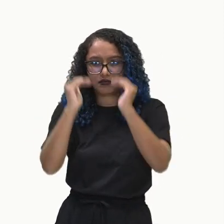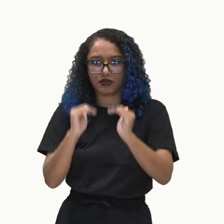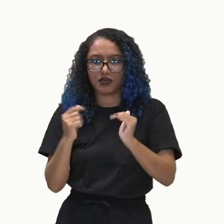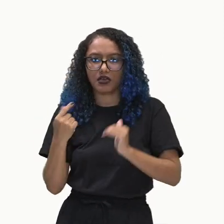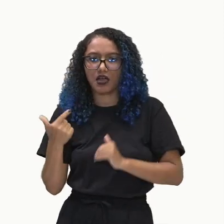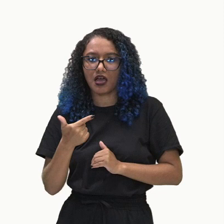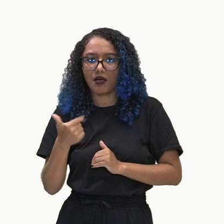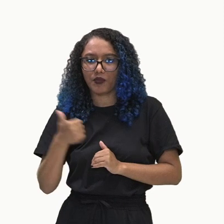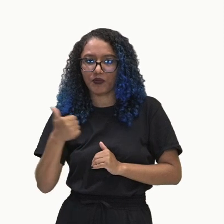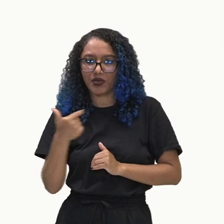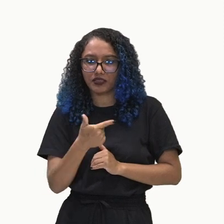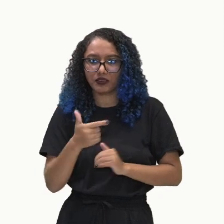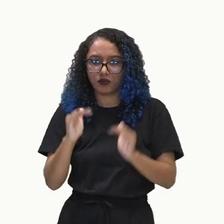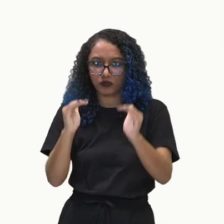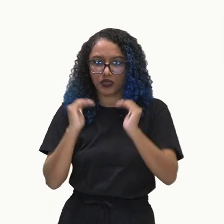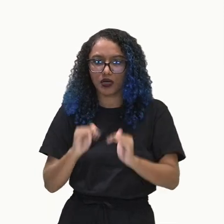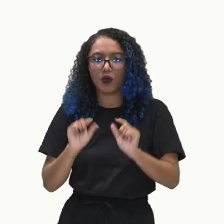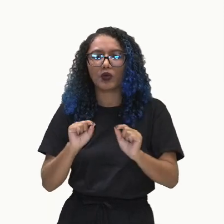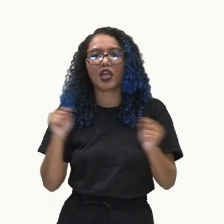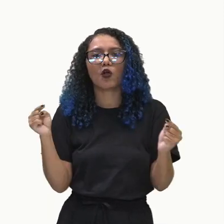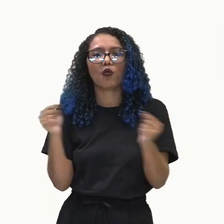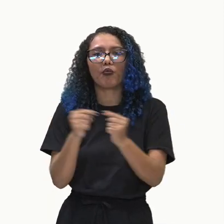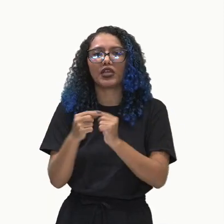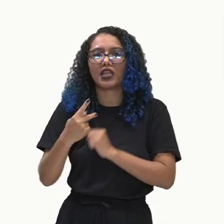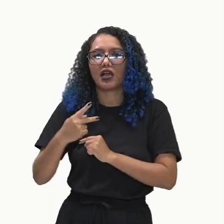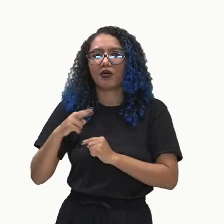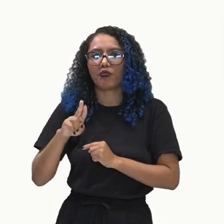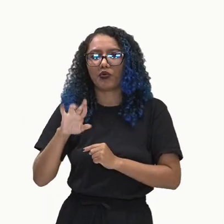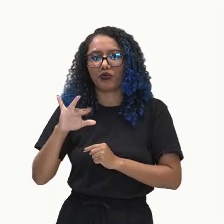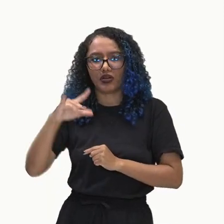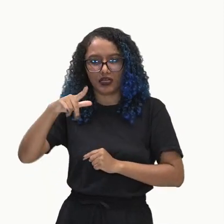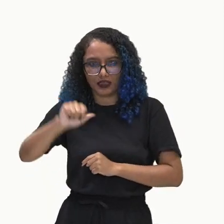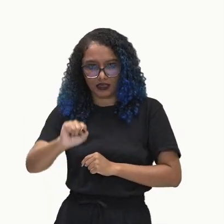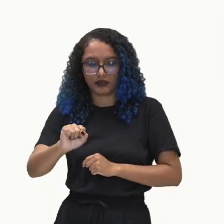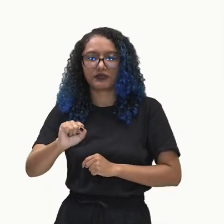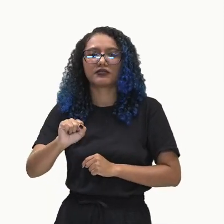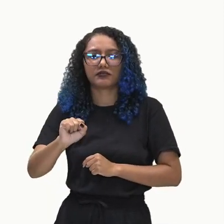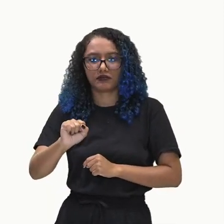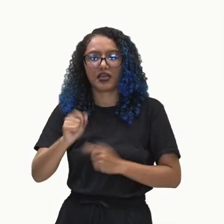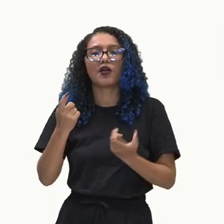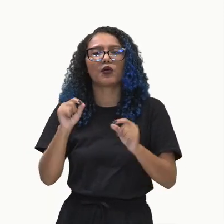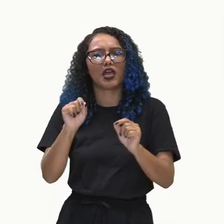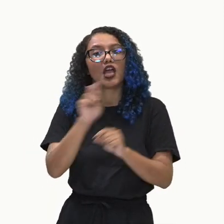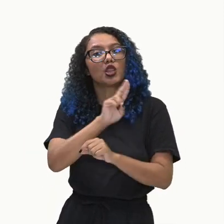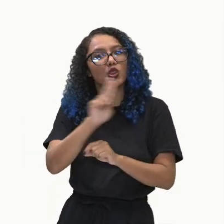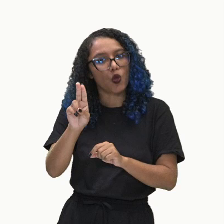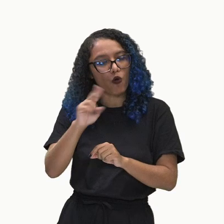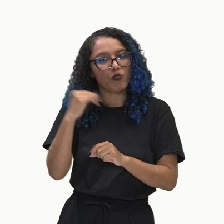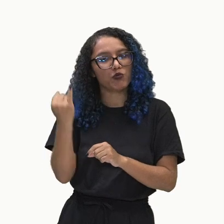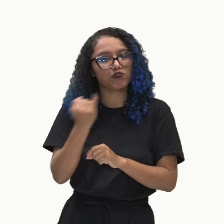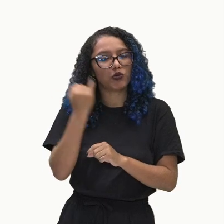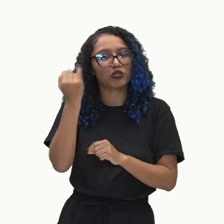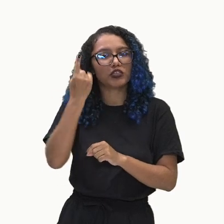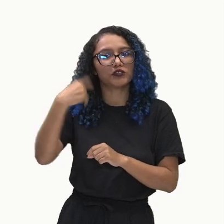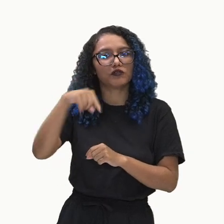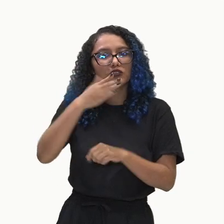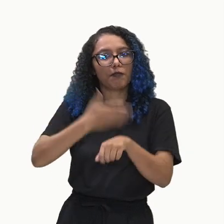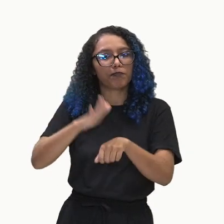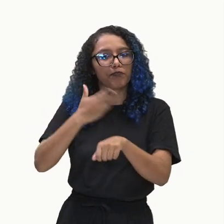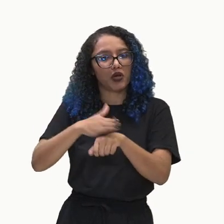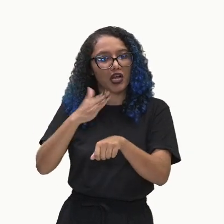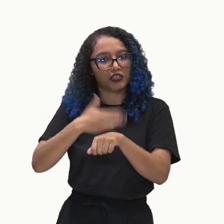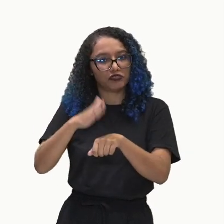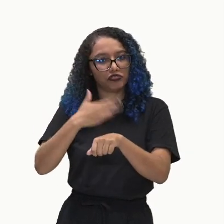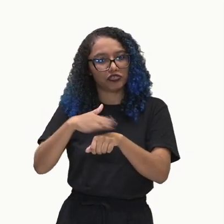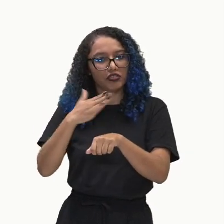guanina são bases purinas, né? Isso aí é uma questão de nomenclatura. É importante vocês sempre estarem exercitando essa nomenclatura, que ela